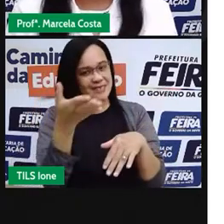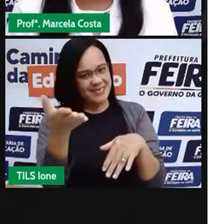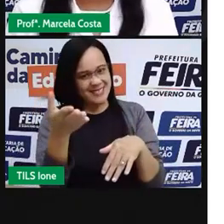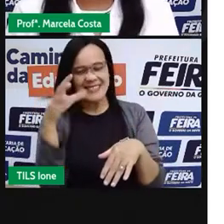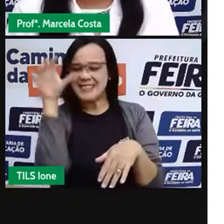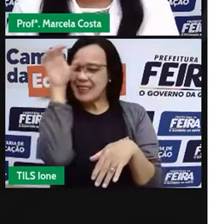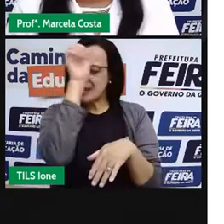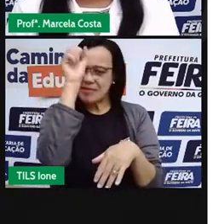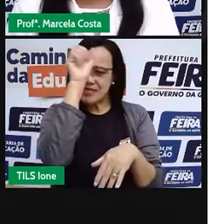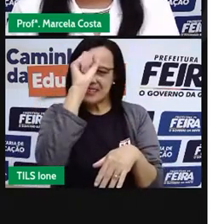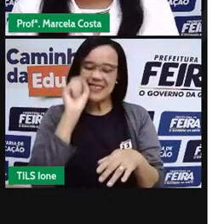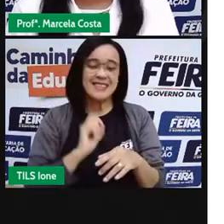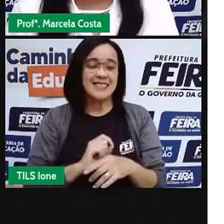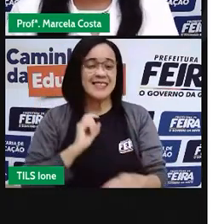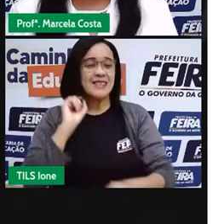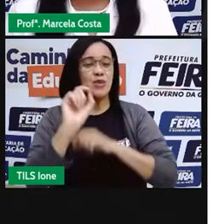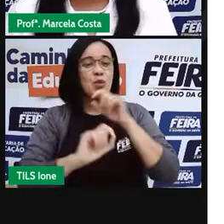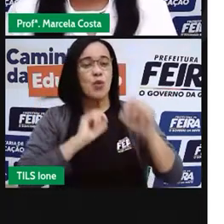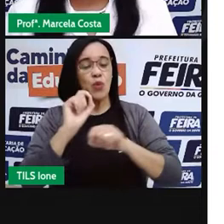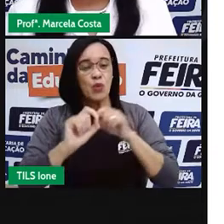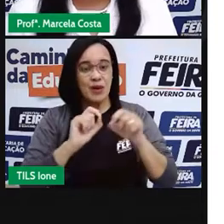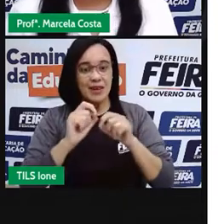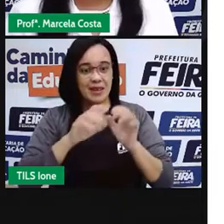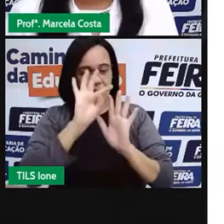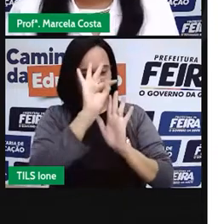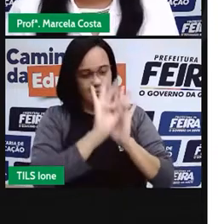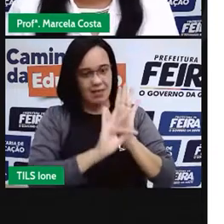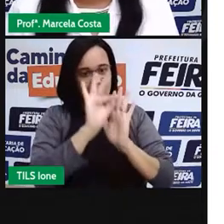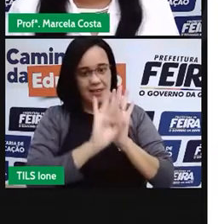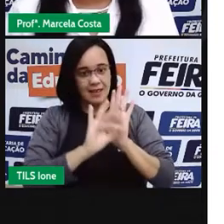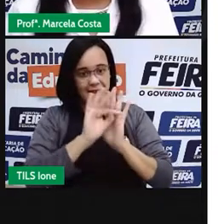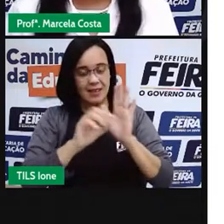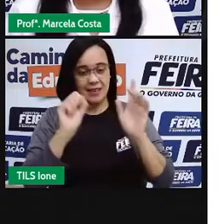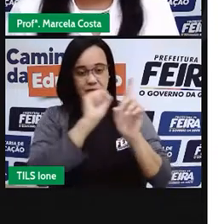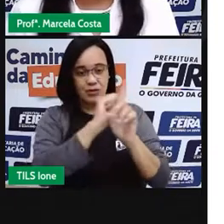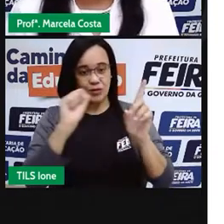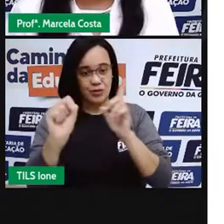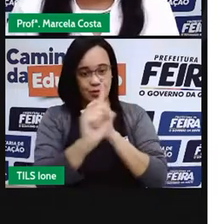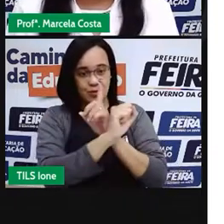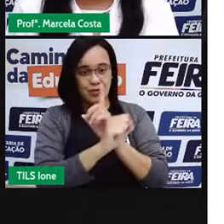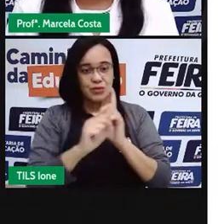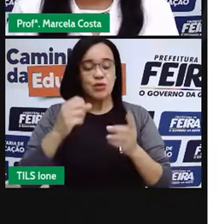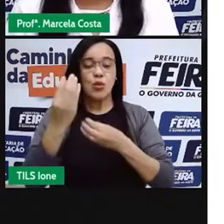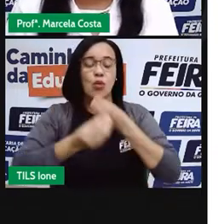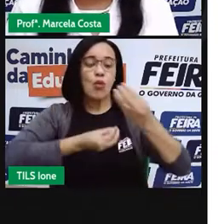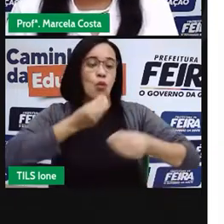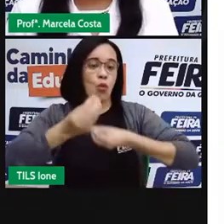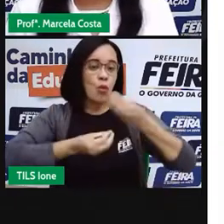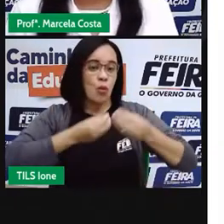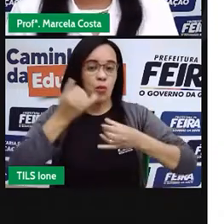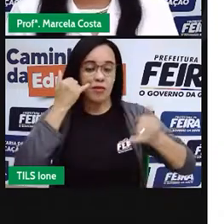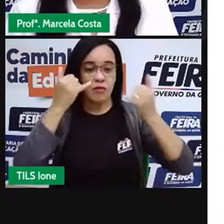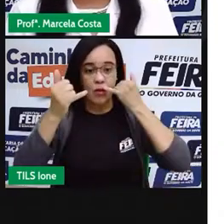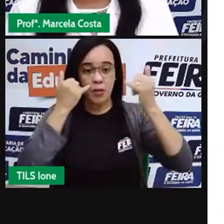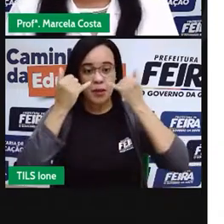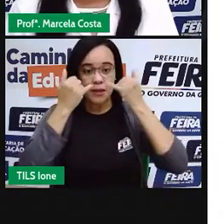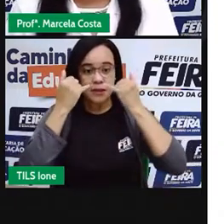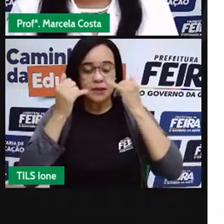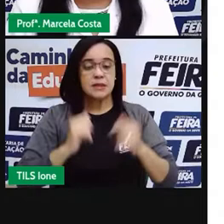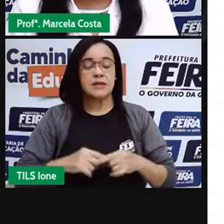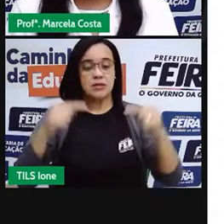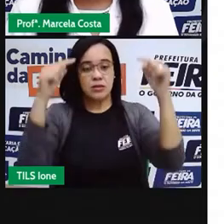a identificar a função social dos textos que fazem parte do nosso cotidiano, que ficou na